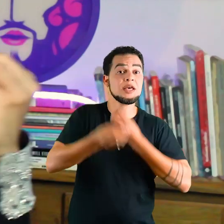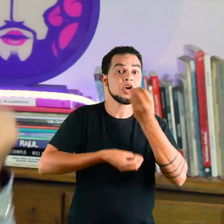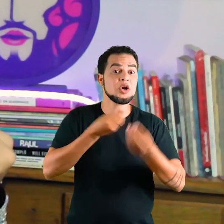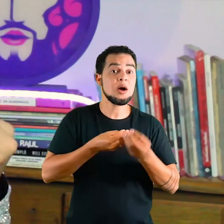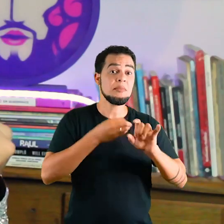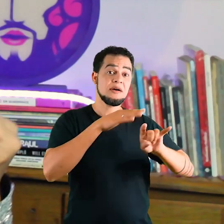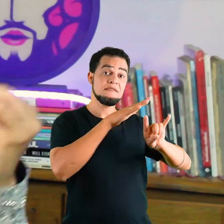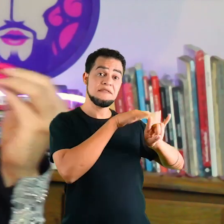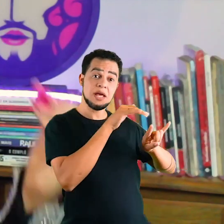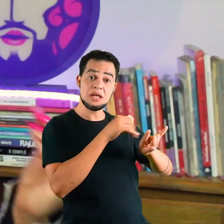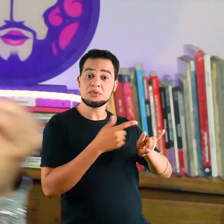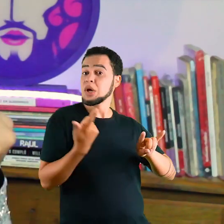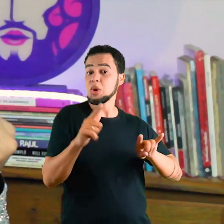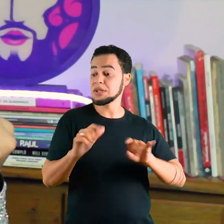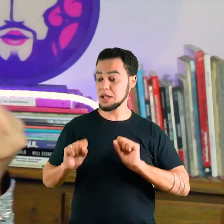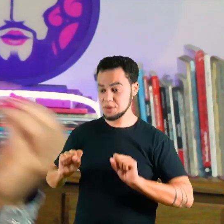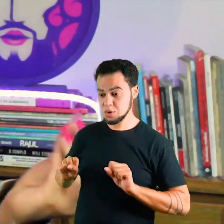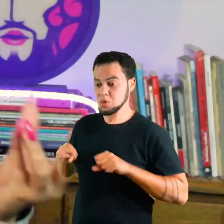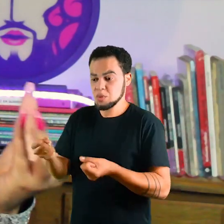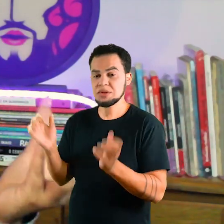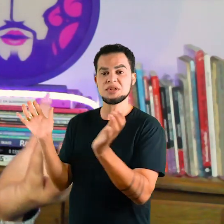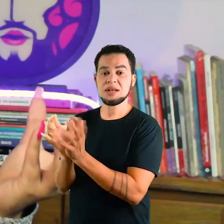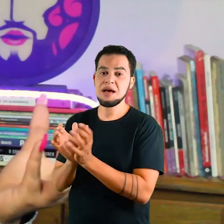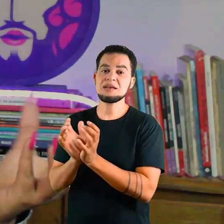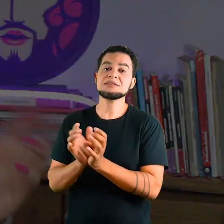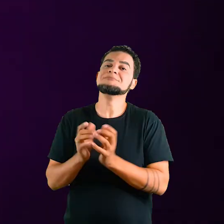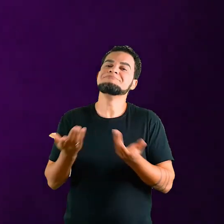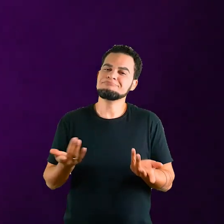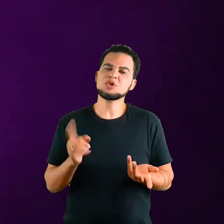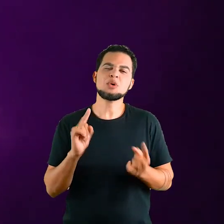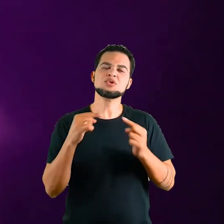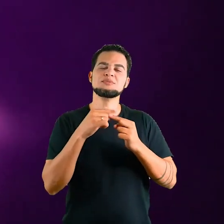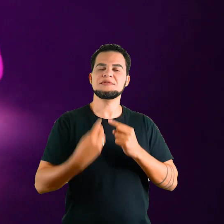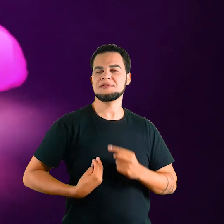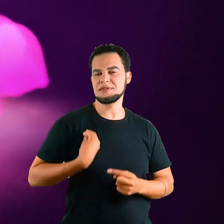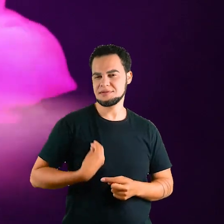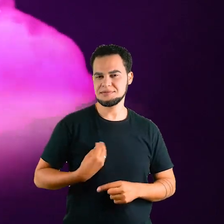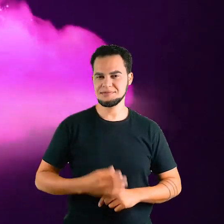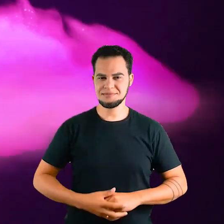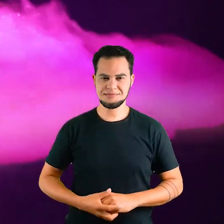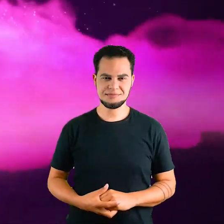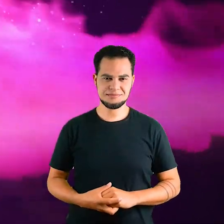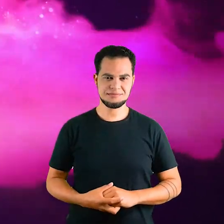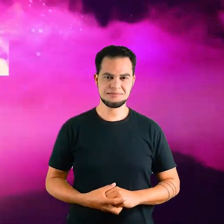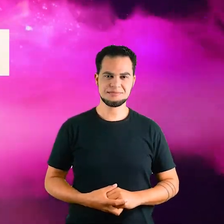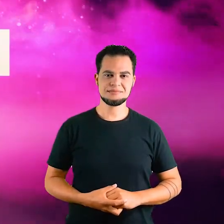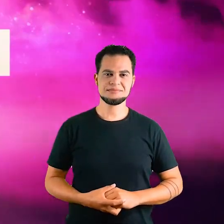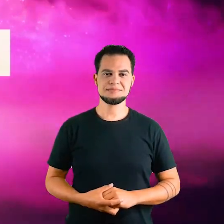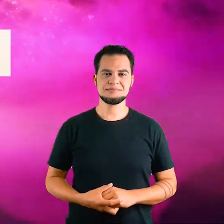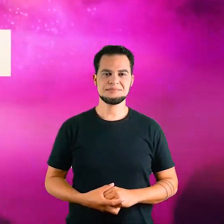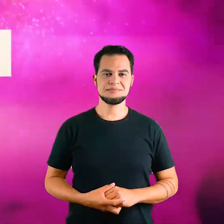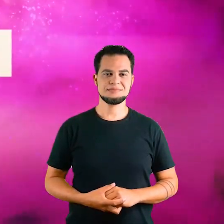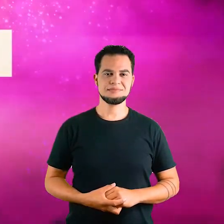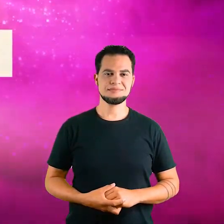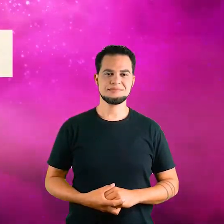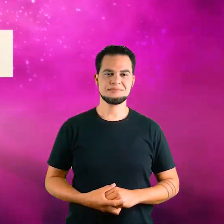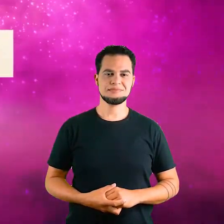sem luta de classes é mais dieta ou estilo de vida. Doutora Drag!